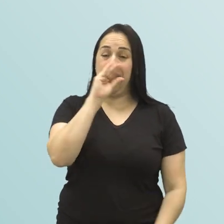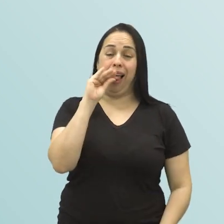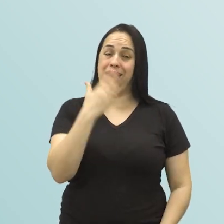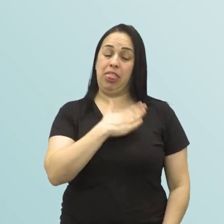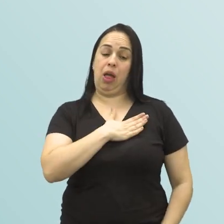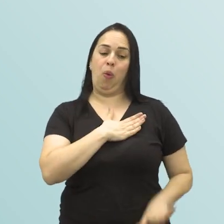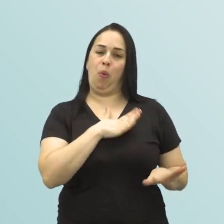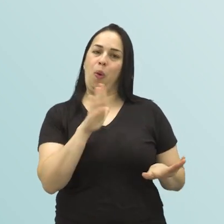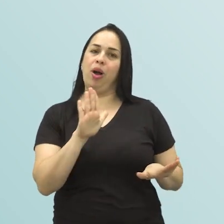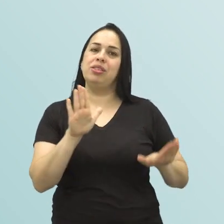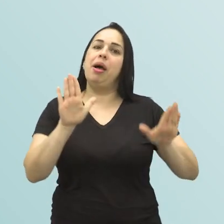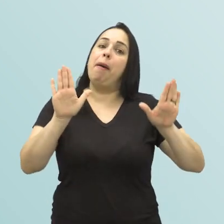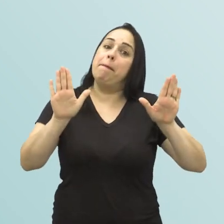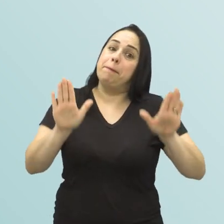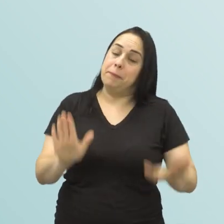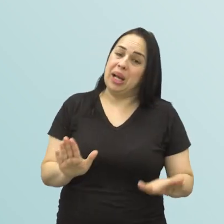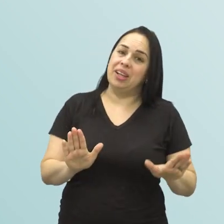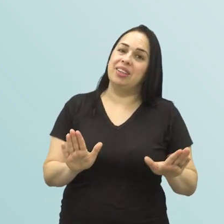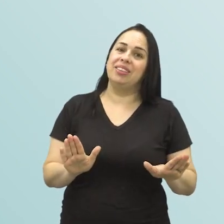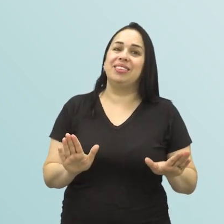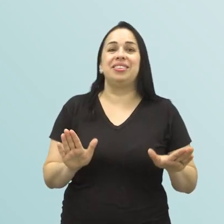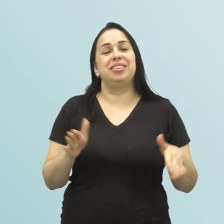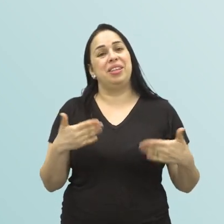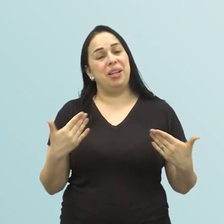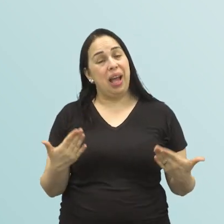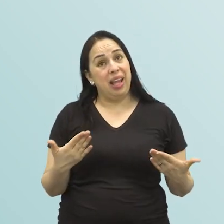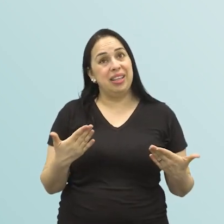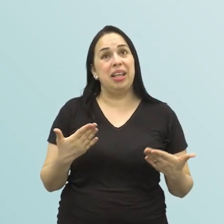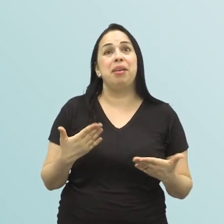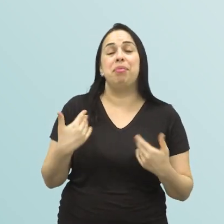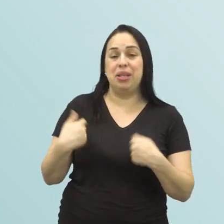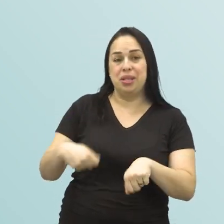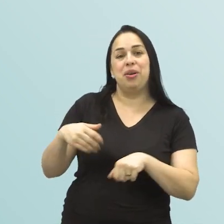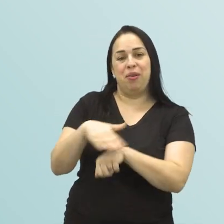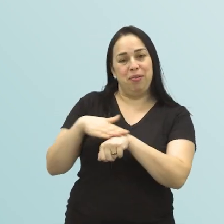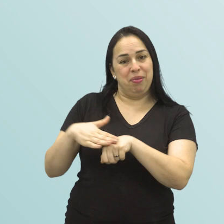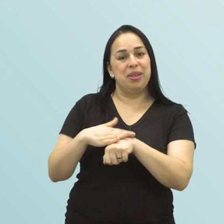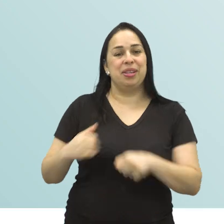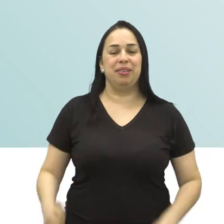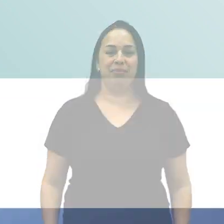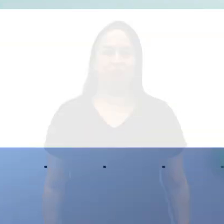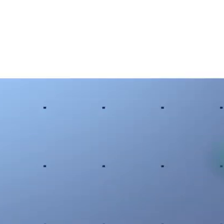são aversos a essa mochila, né? Mas aí é outra área aí.